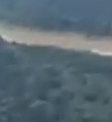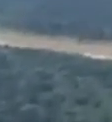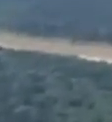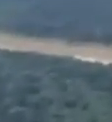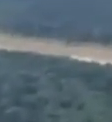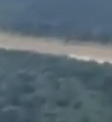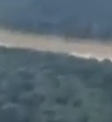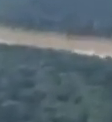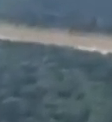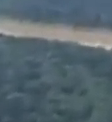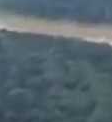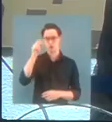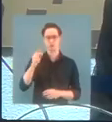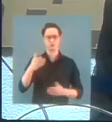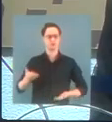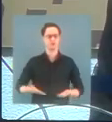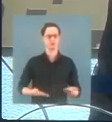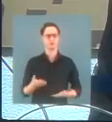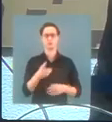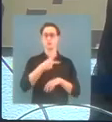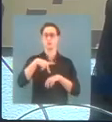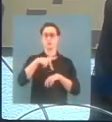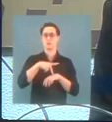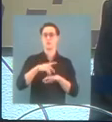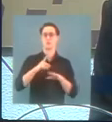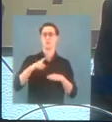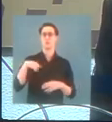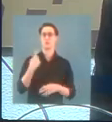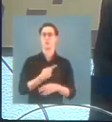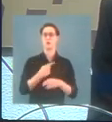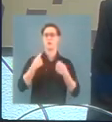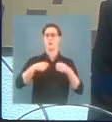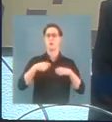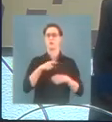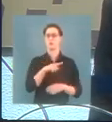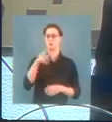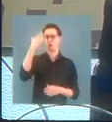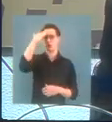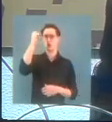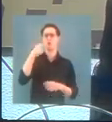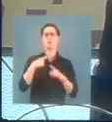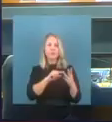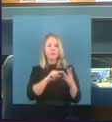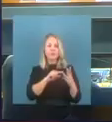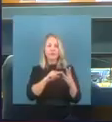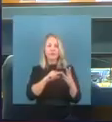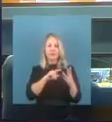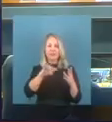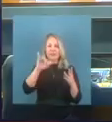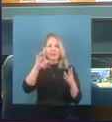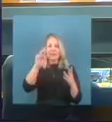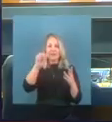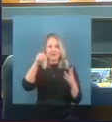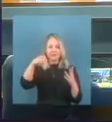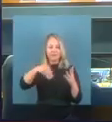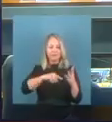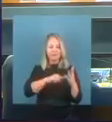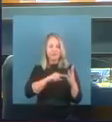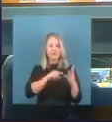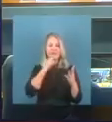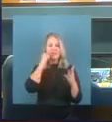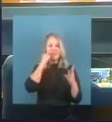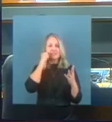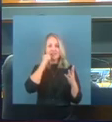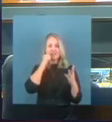em áreas de difícil acesso o ministro da Defesa José múcio atendeu a convite da comissão de